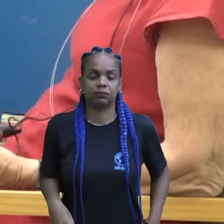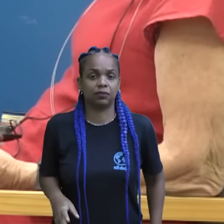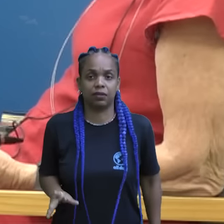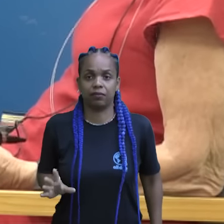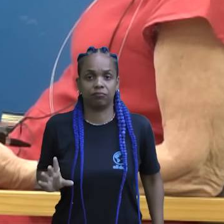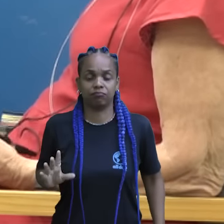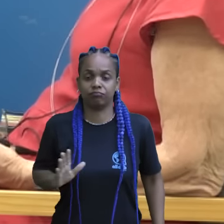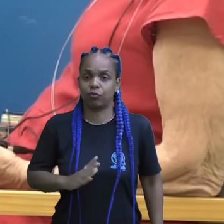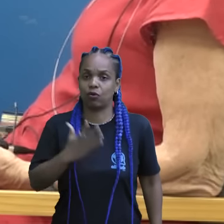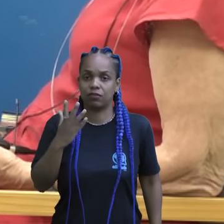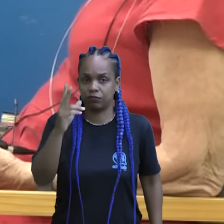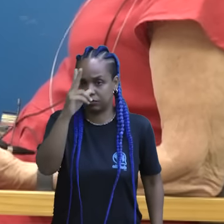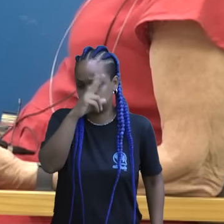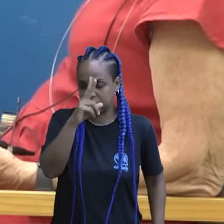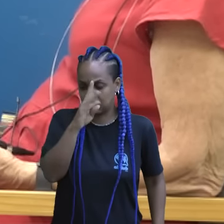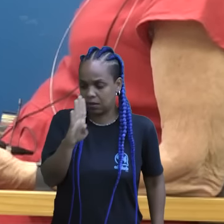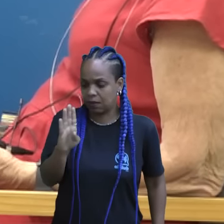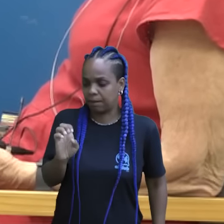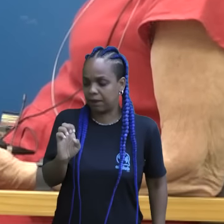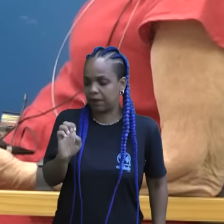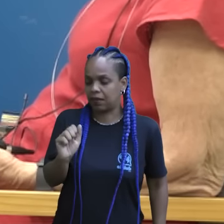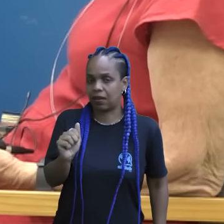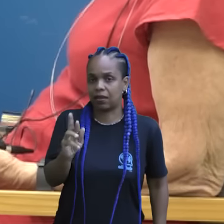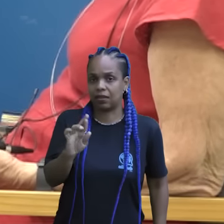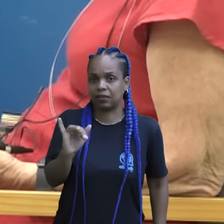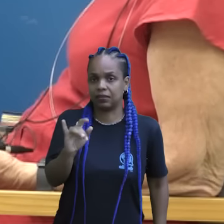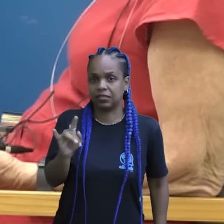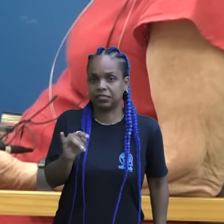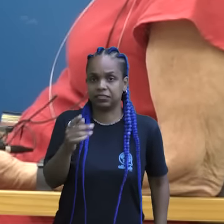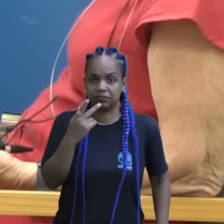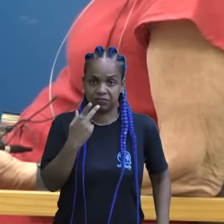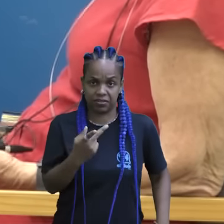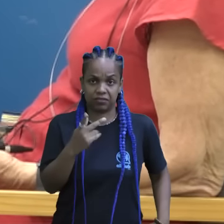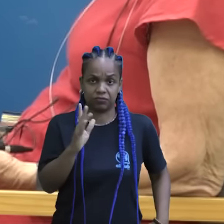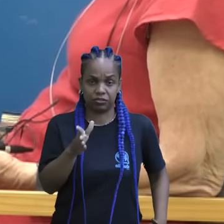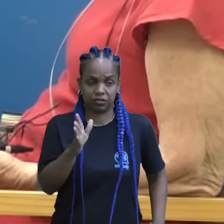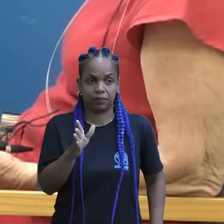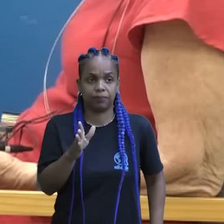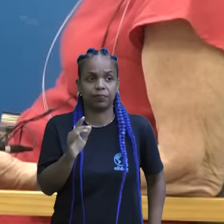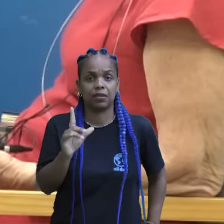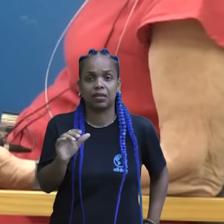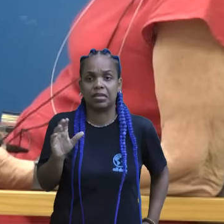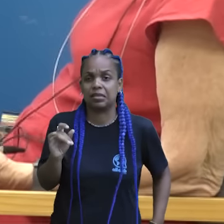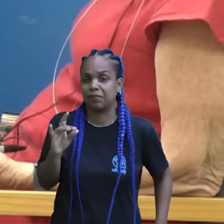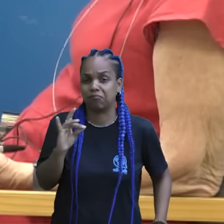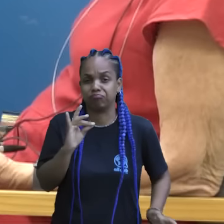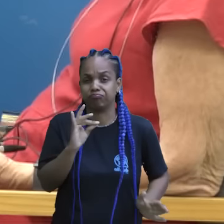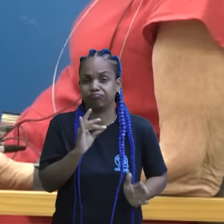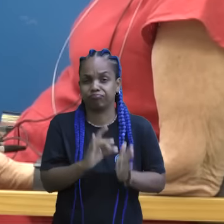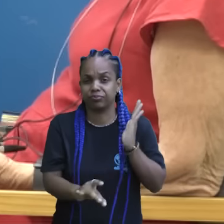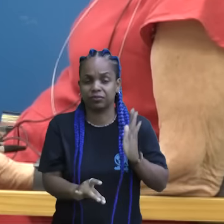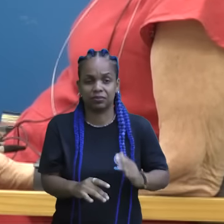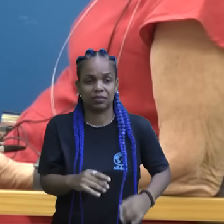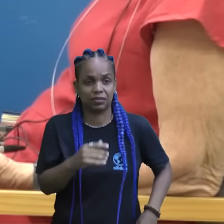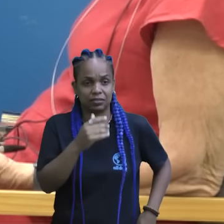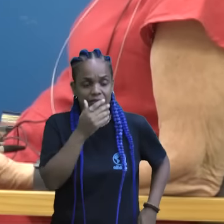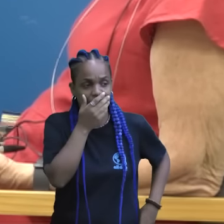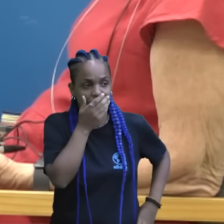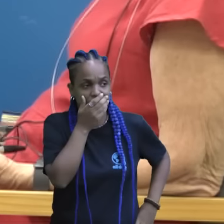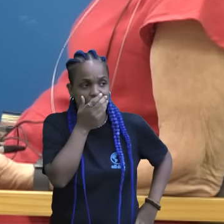Lima detestava Coelho Neto. Primeiro, que Coelho Neto gostava de futebol. E segundo, porque ele dizia